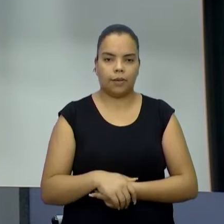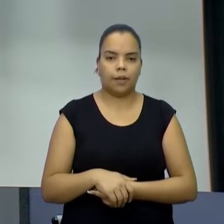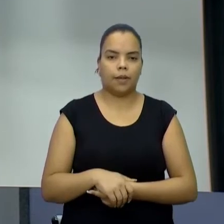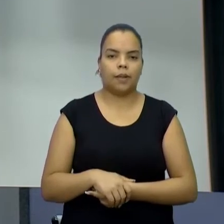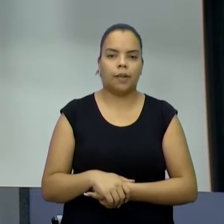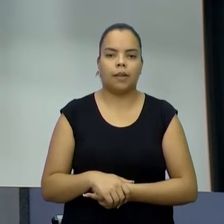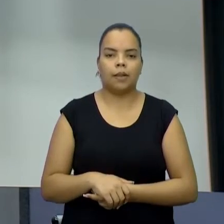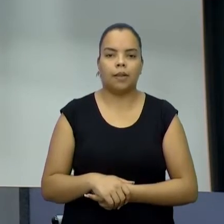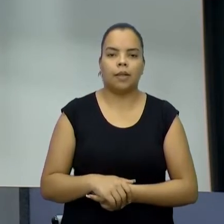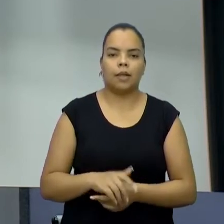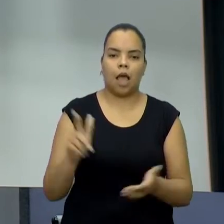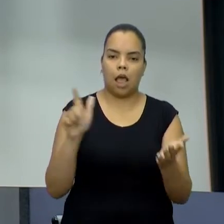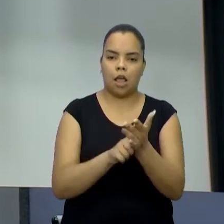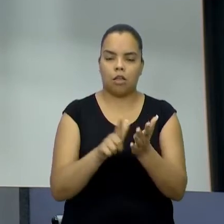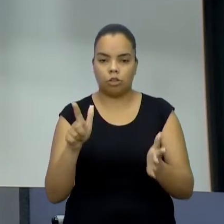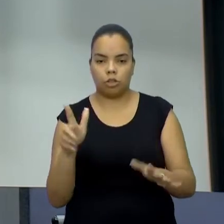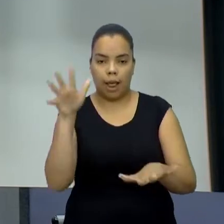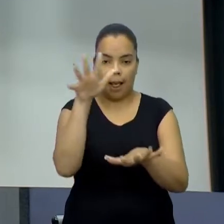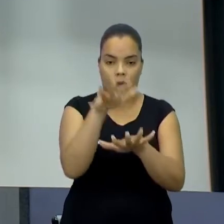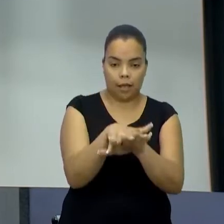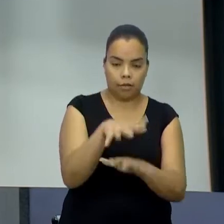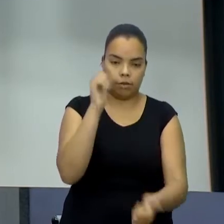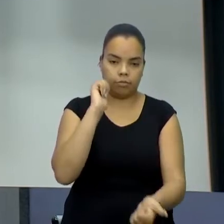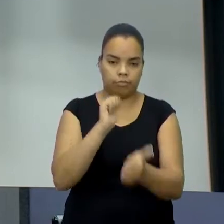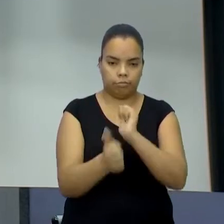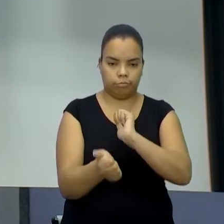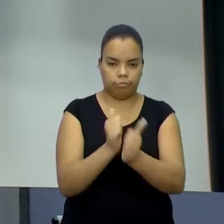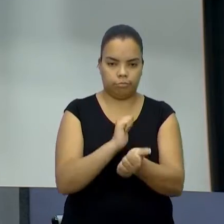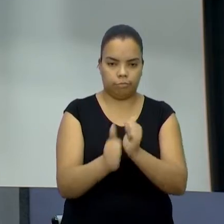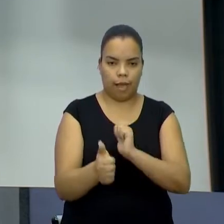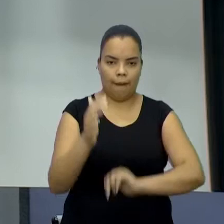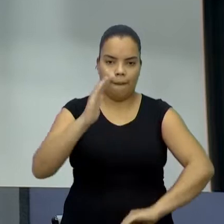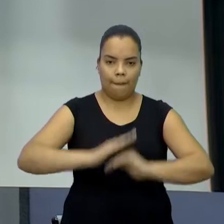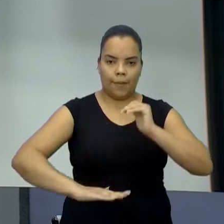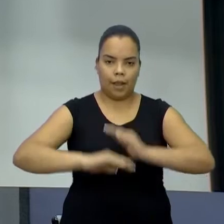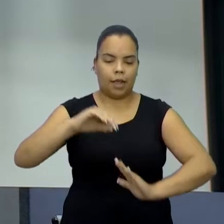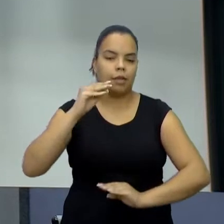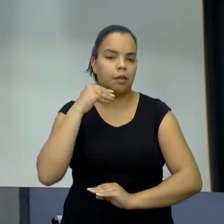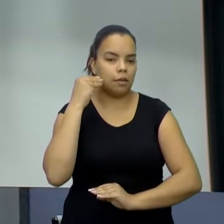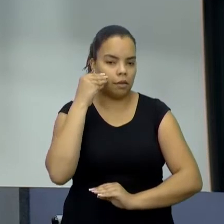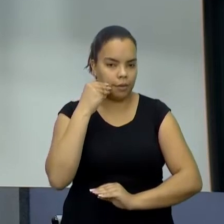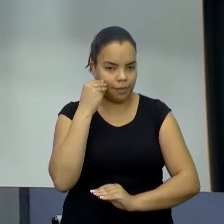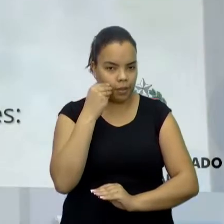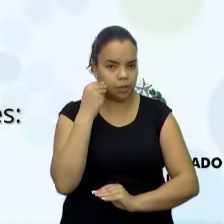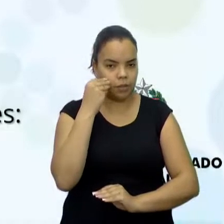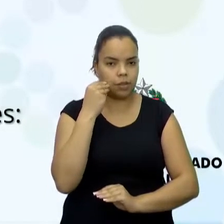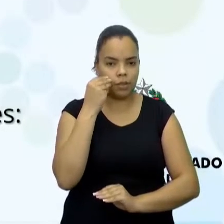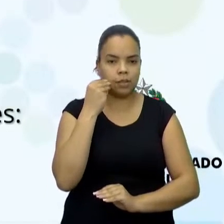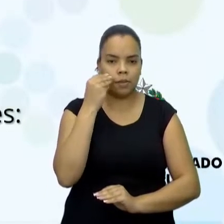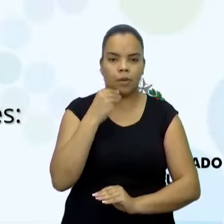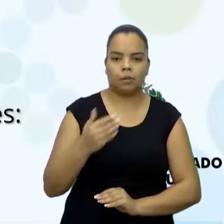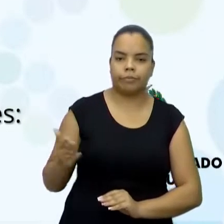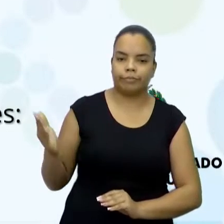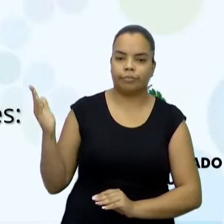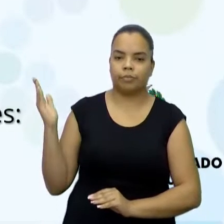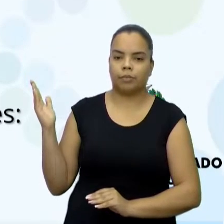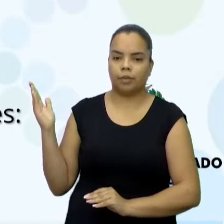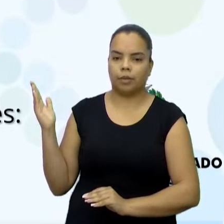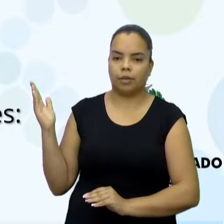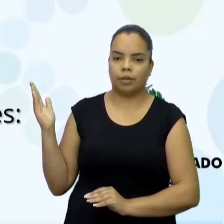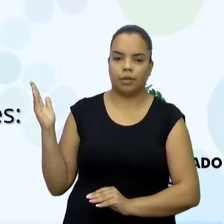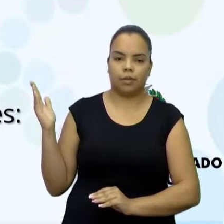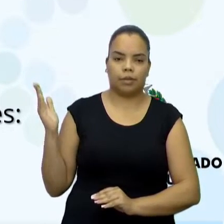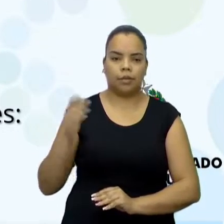componente jornalismo e inclusão nos esportes, práticas e experimentações. Podem acompanhar comigo no slide, atividade